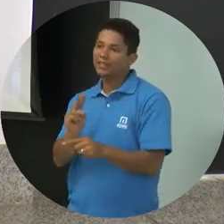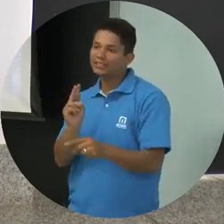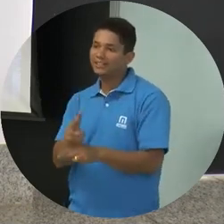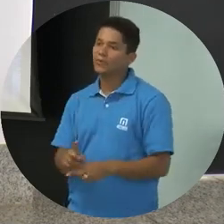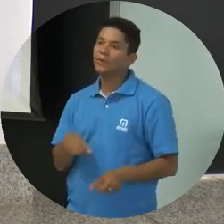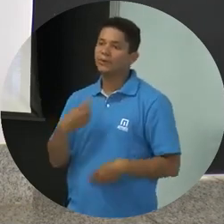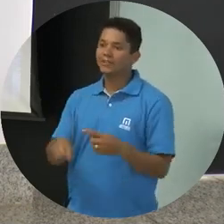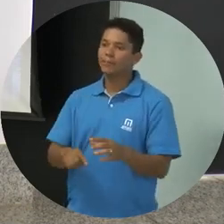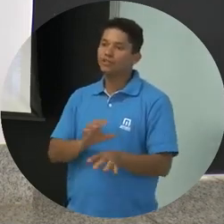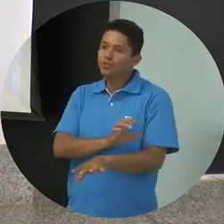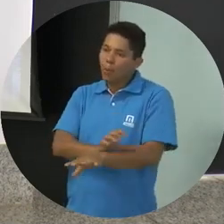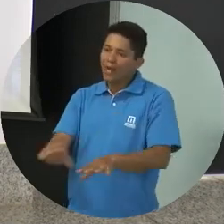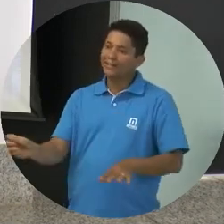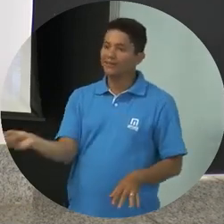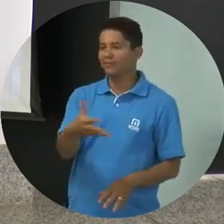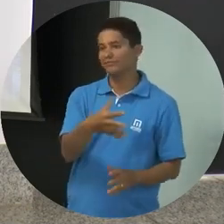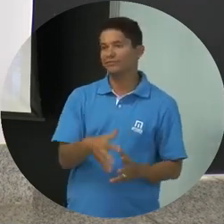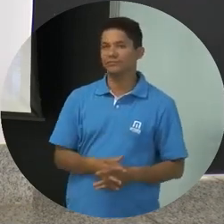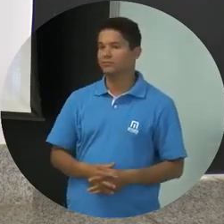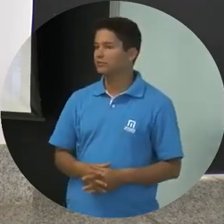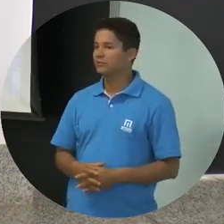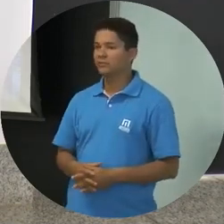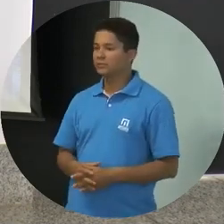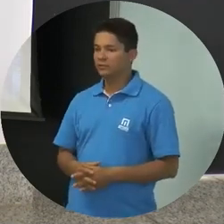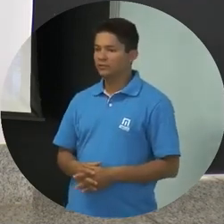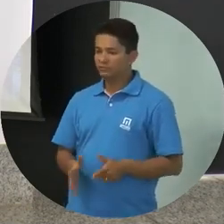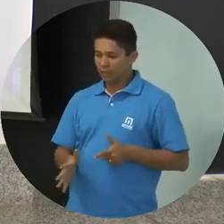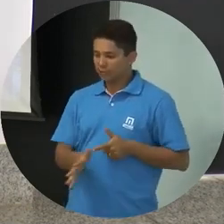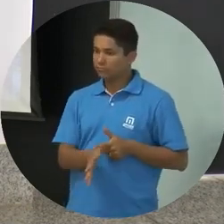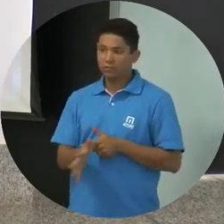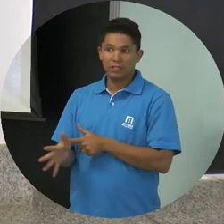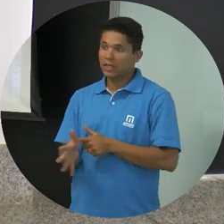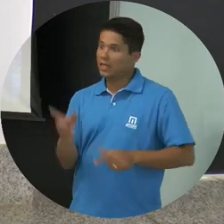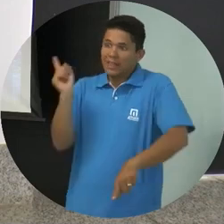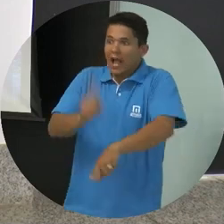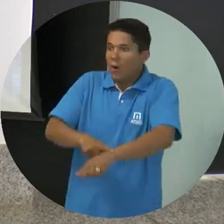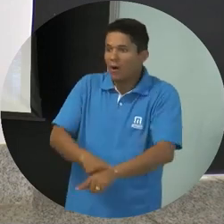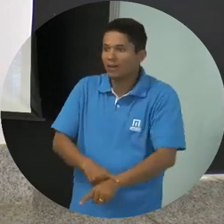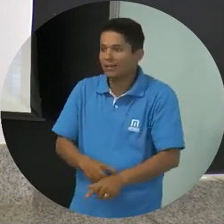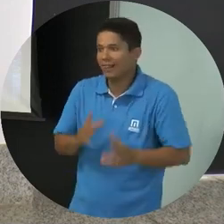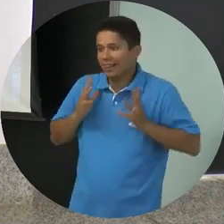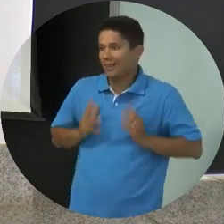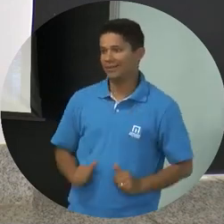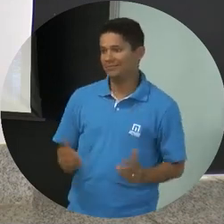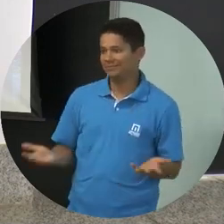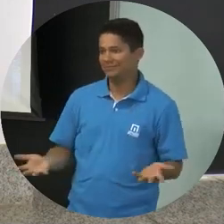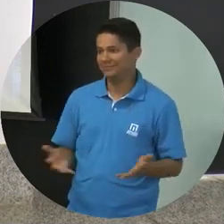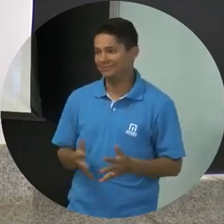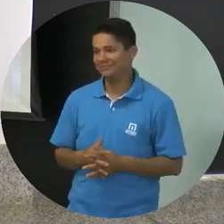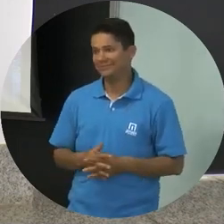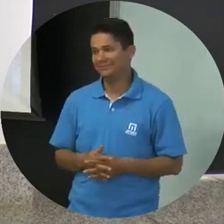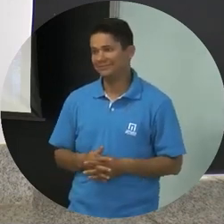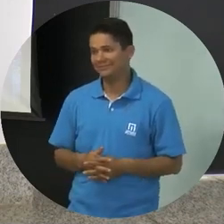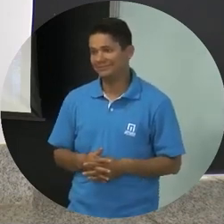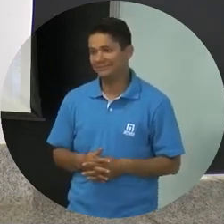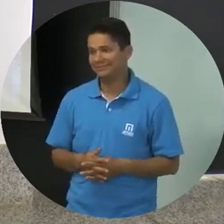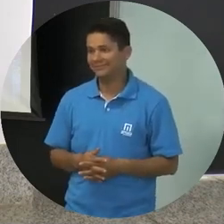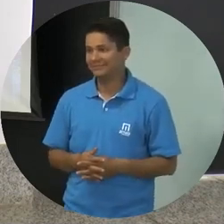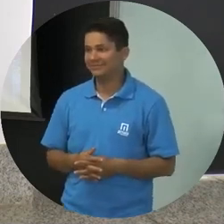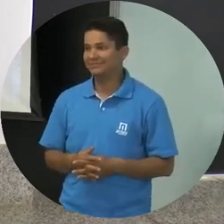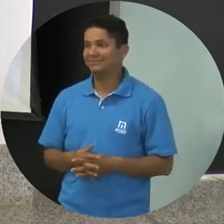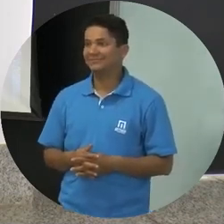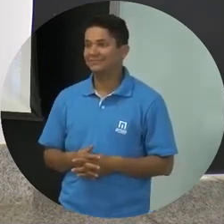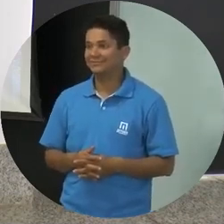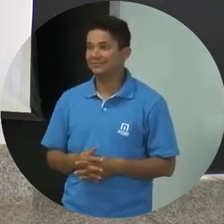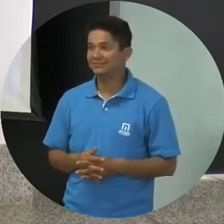nova concretagem. Com o hidrojato, a gente já cortou a limpeza da armadura. A gente fez o hidrojato, limpei tudo. Fica muito mais fácil